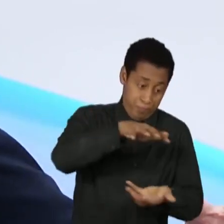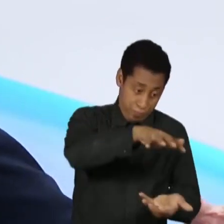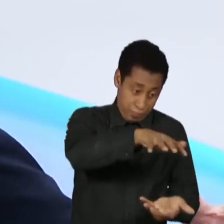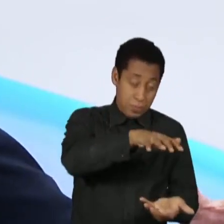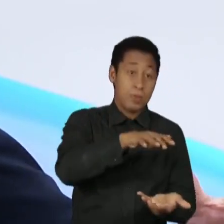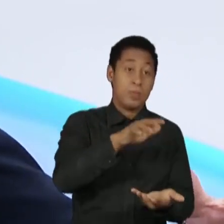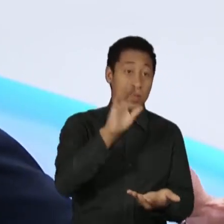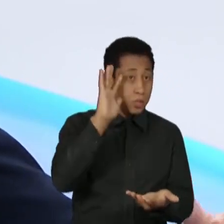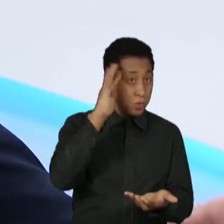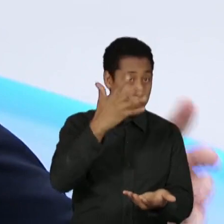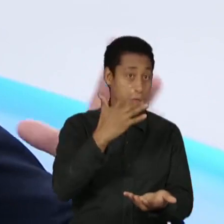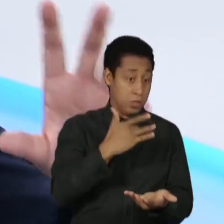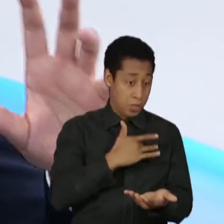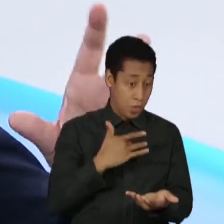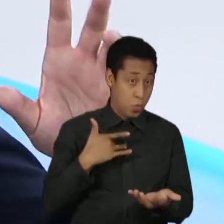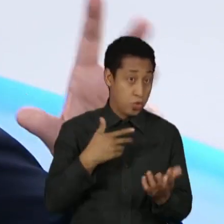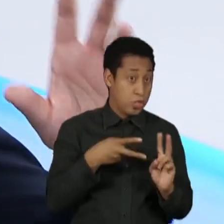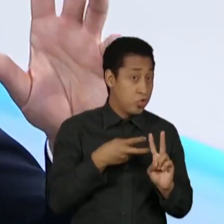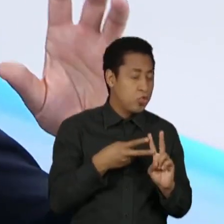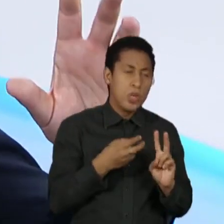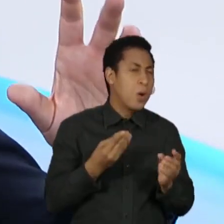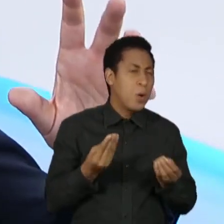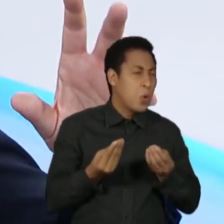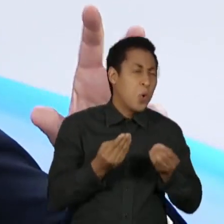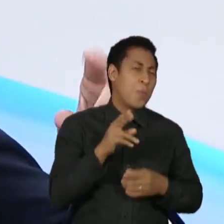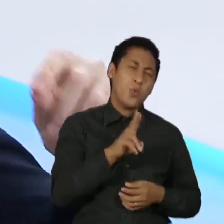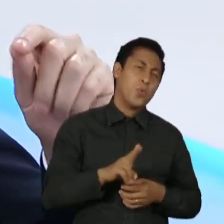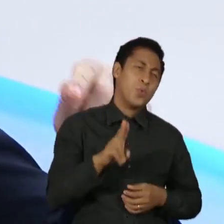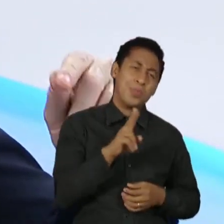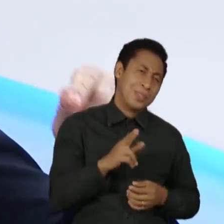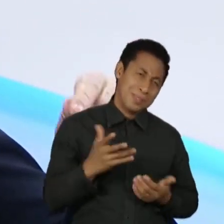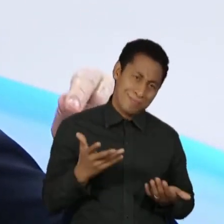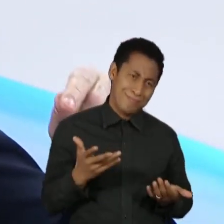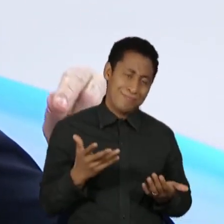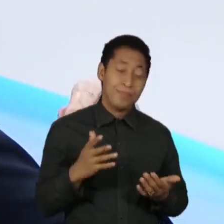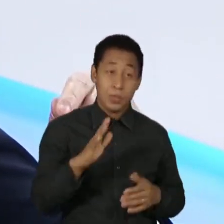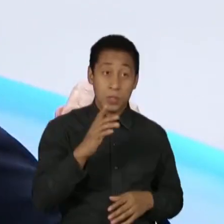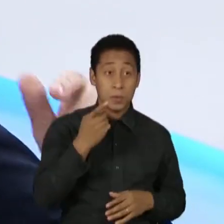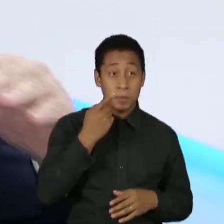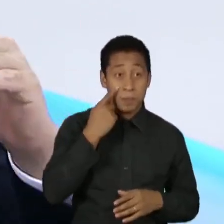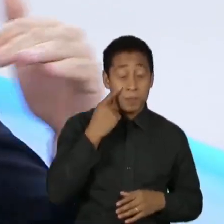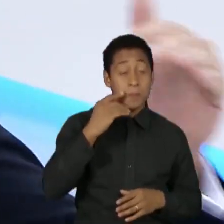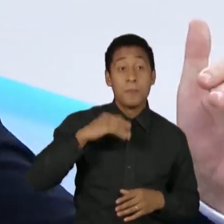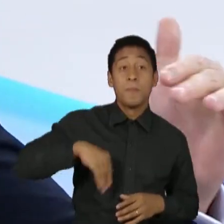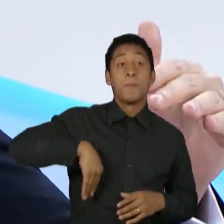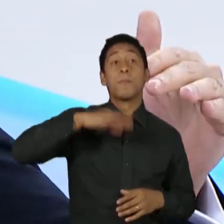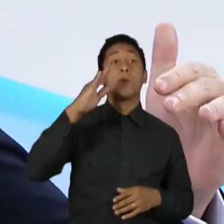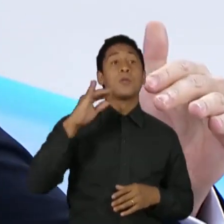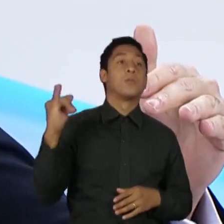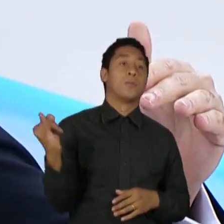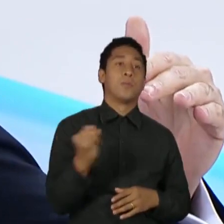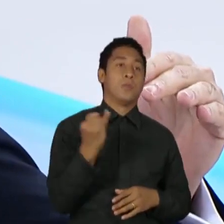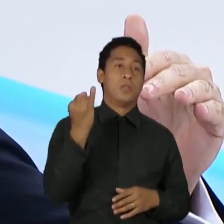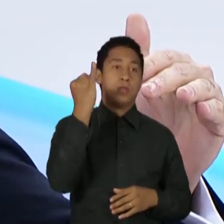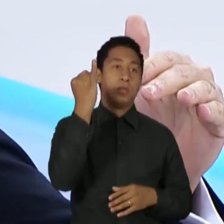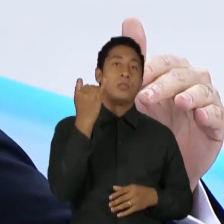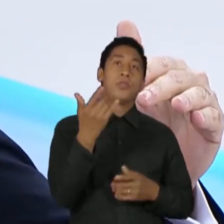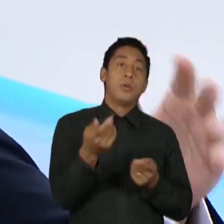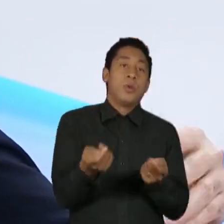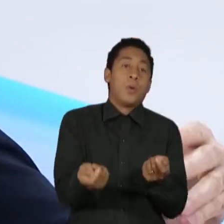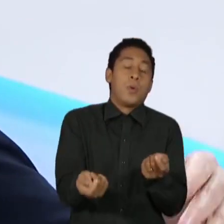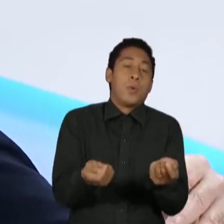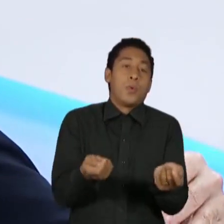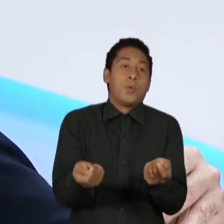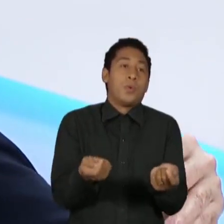sendo gasto perceba que uma das coisas mais importantes aqui é a expectativa de controle né